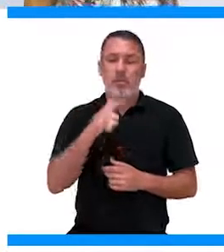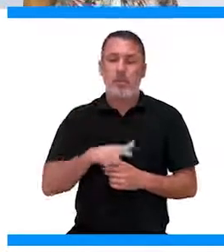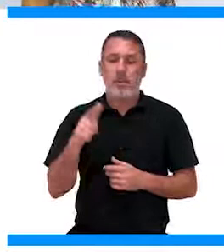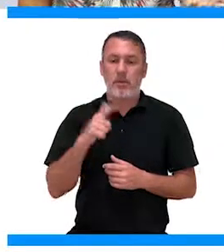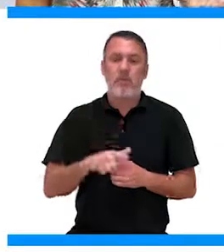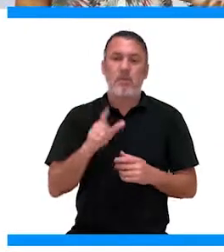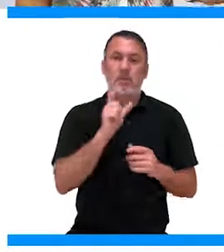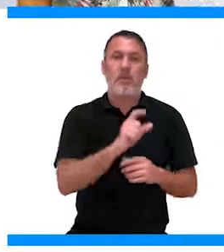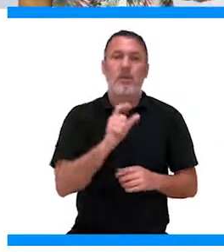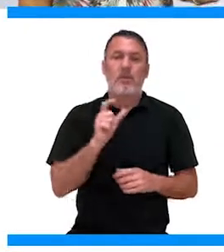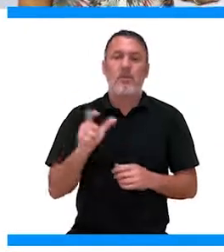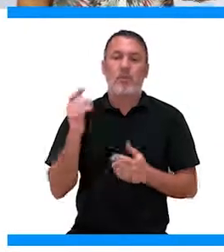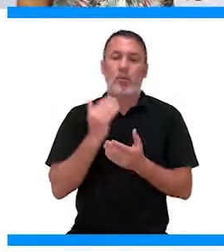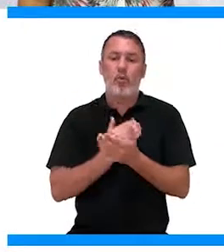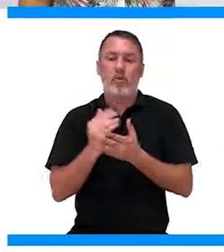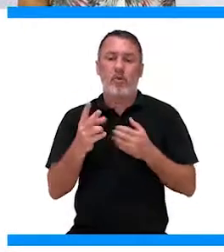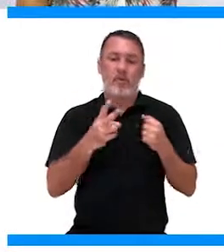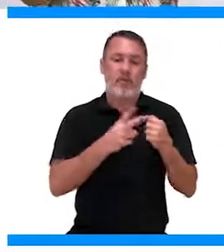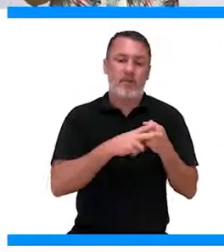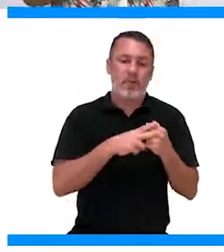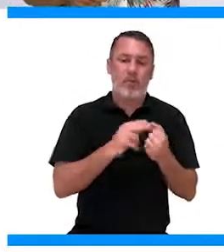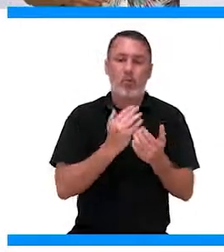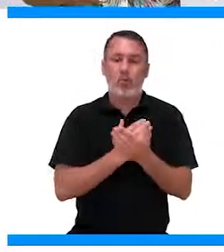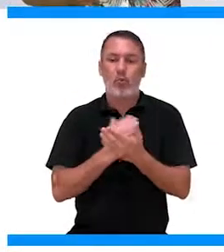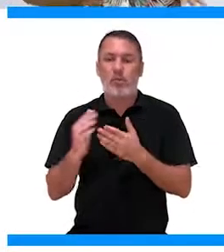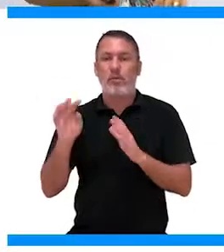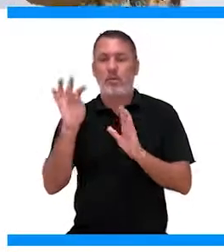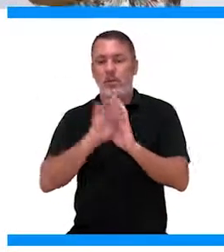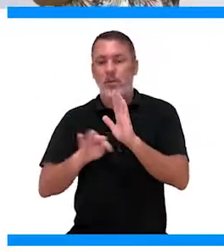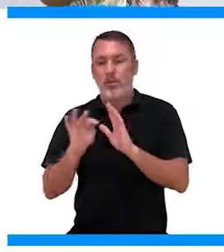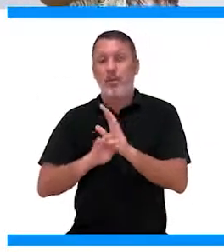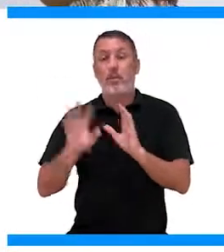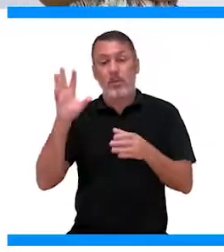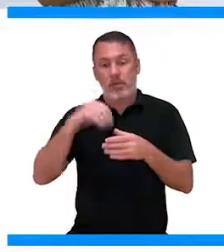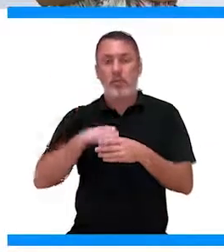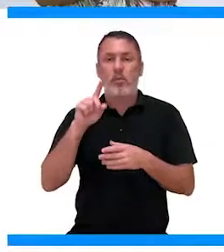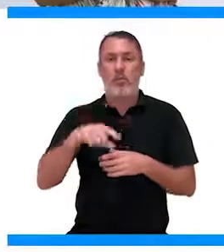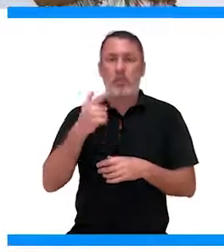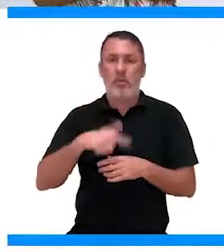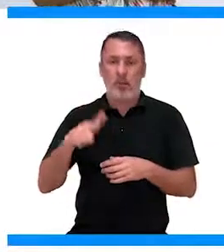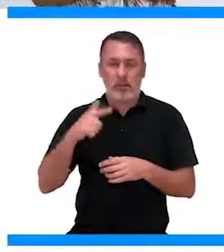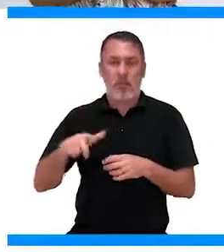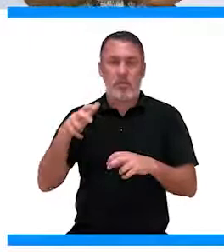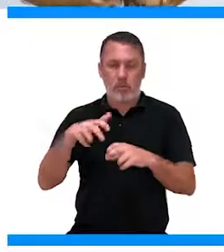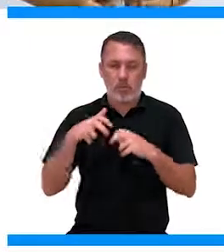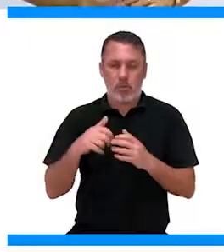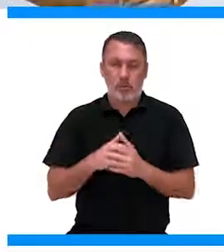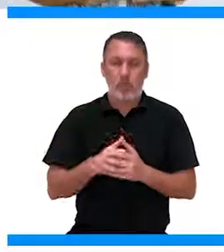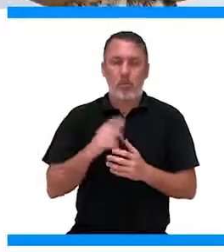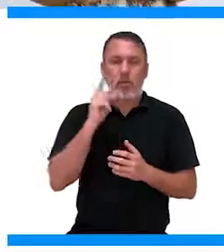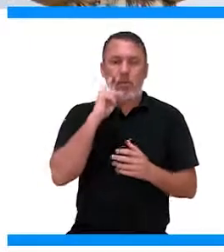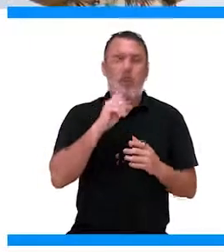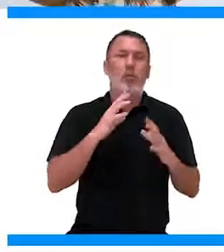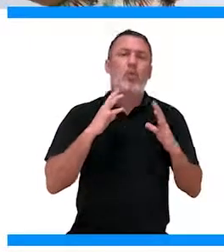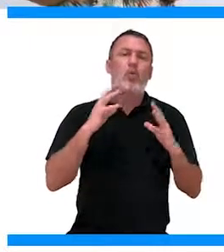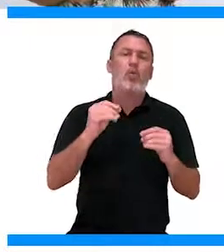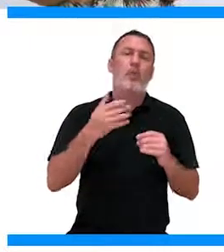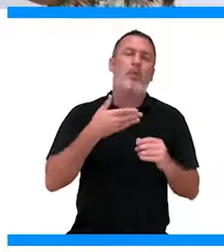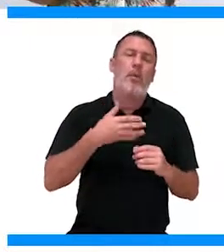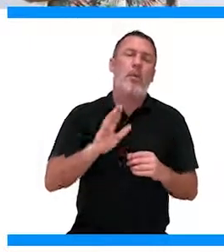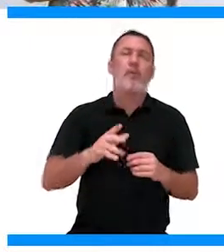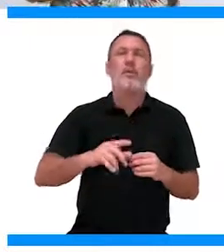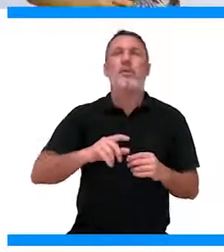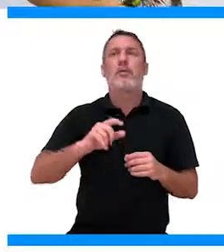no início dos versos ou no início das orações. Então, a anáfora eu trabalho com repetição, né? Que tudo